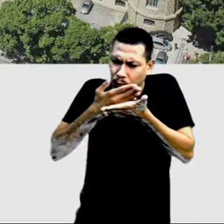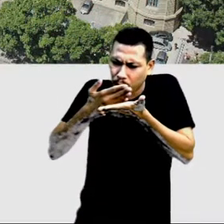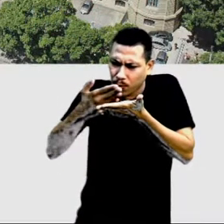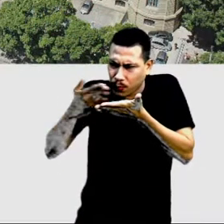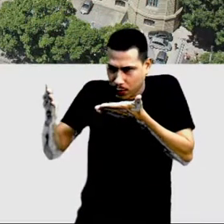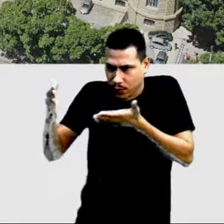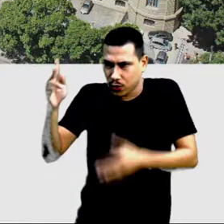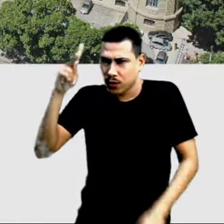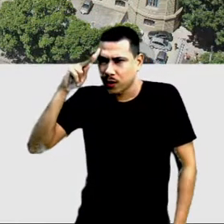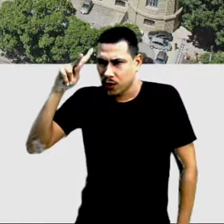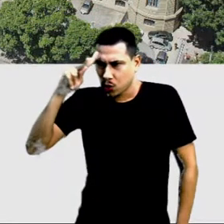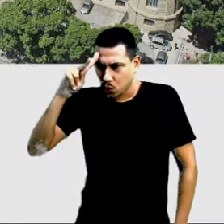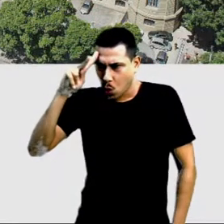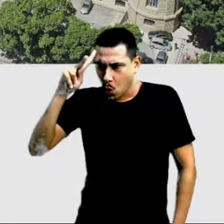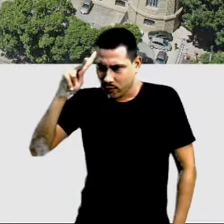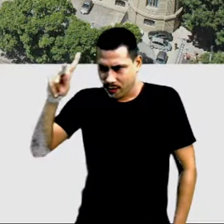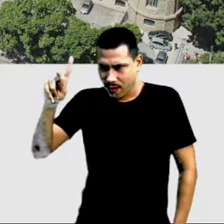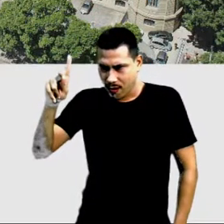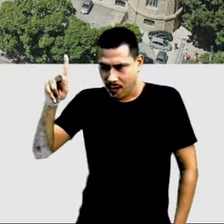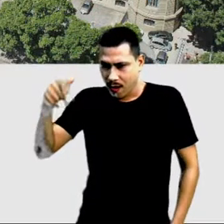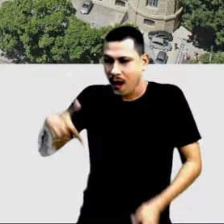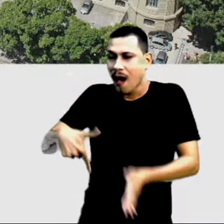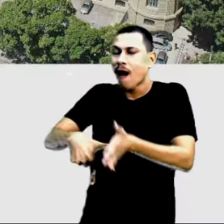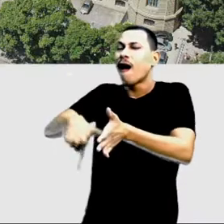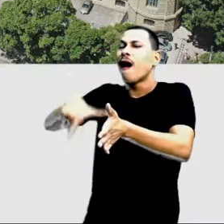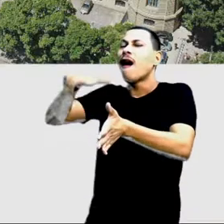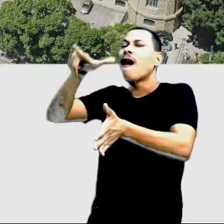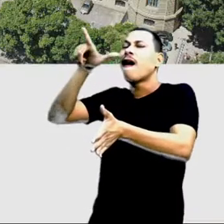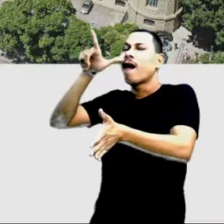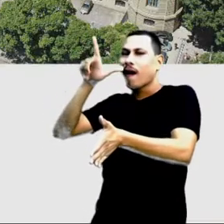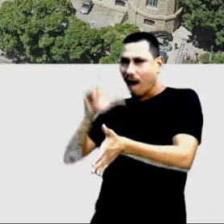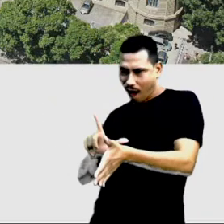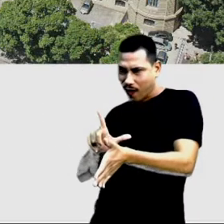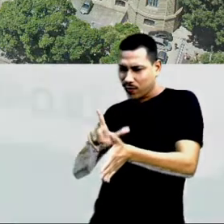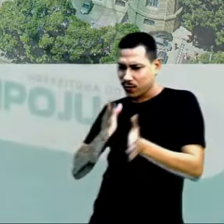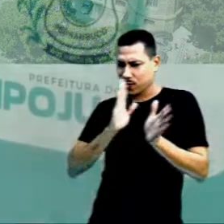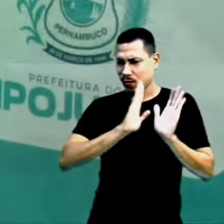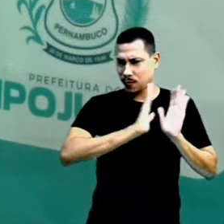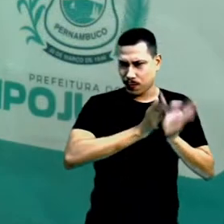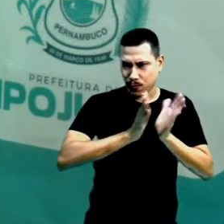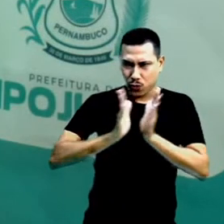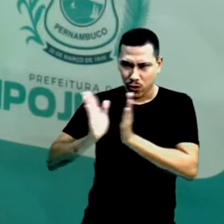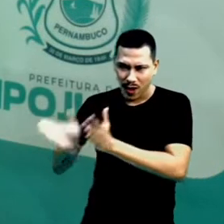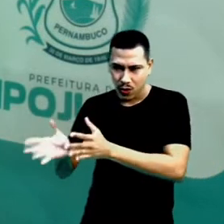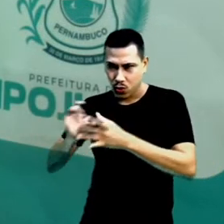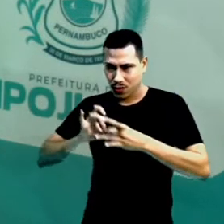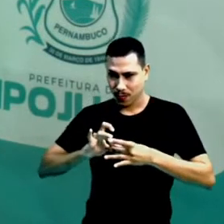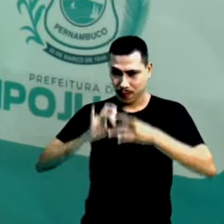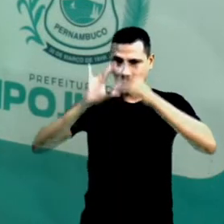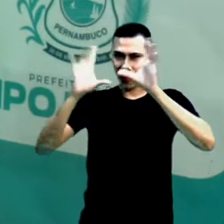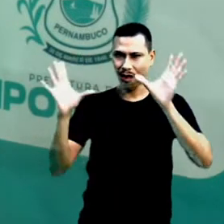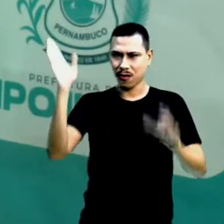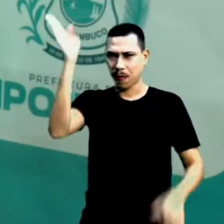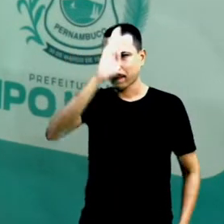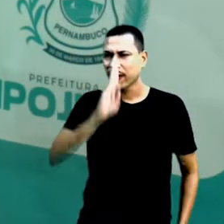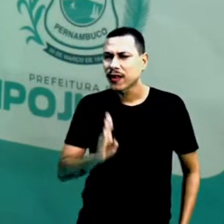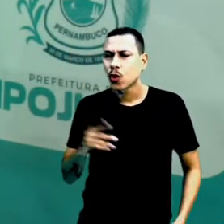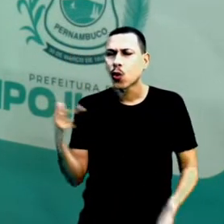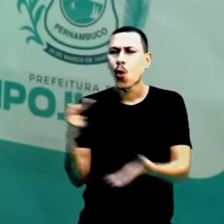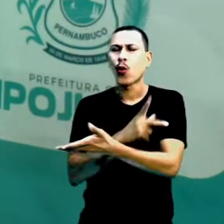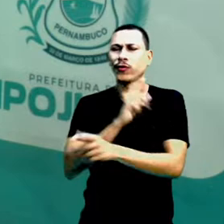Antecedentes, não é? Primeiro vamos ver o que aconteceu antes do processo de independência do